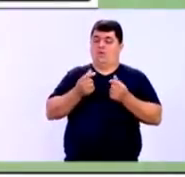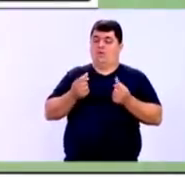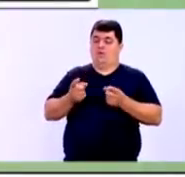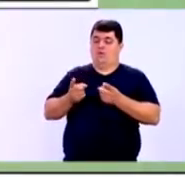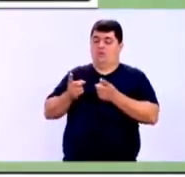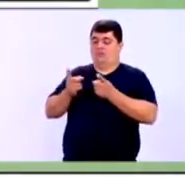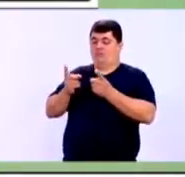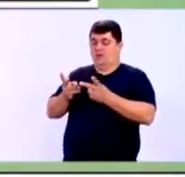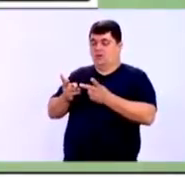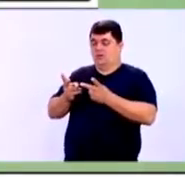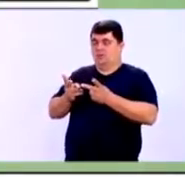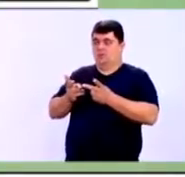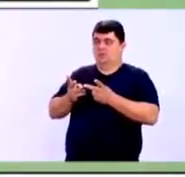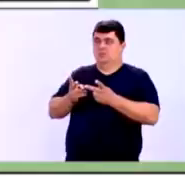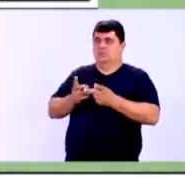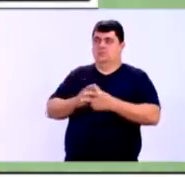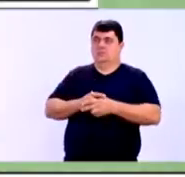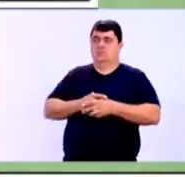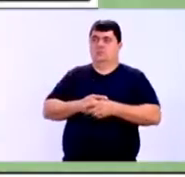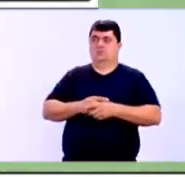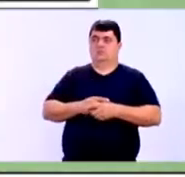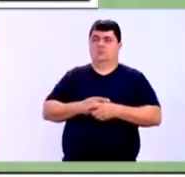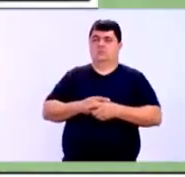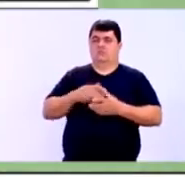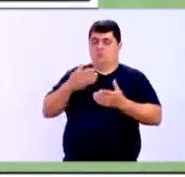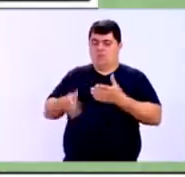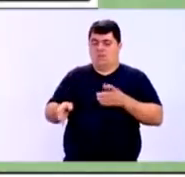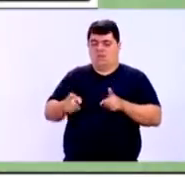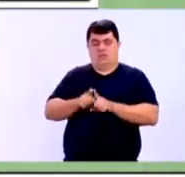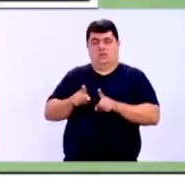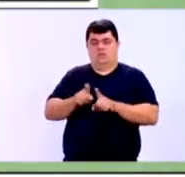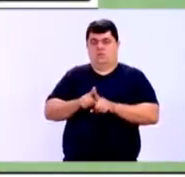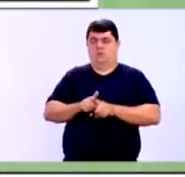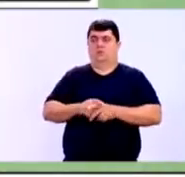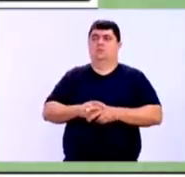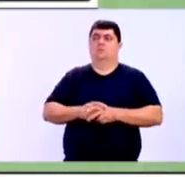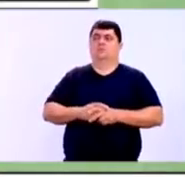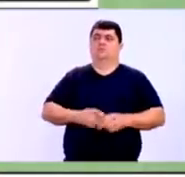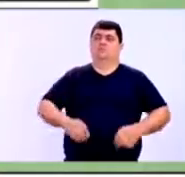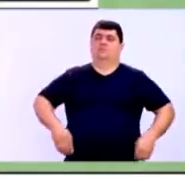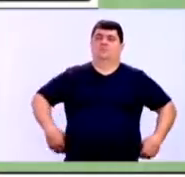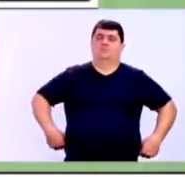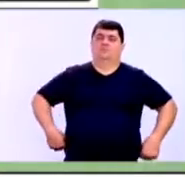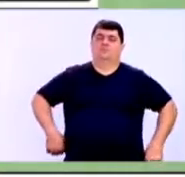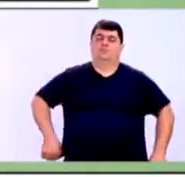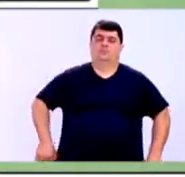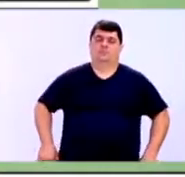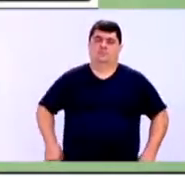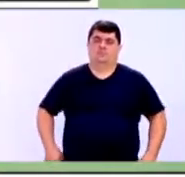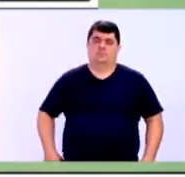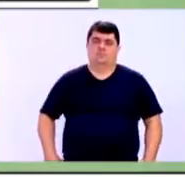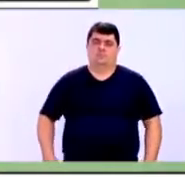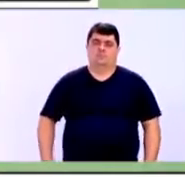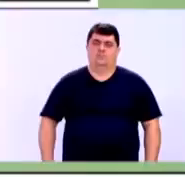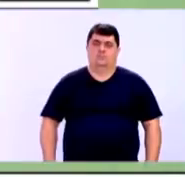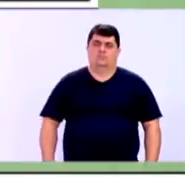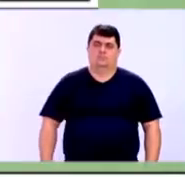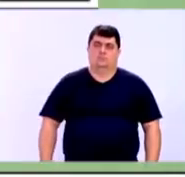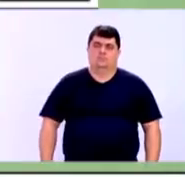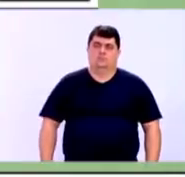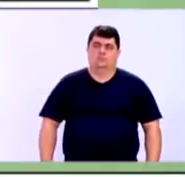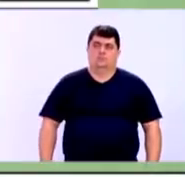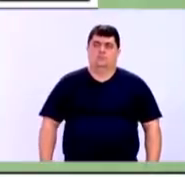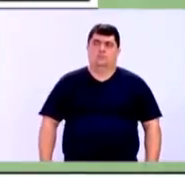a venda, é uma perda. Lembra da perda? Aquela perda que saiu sem inesperada?